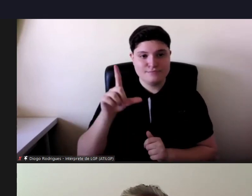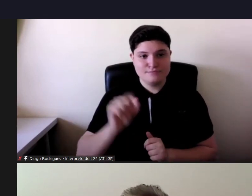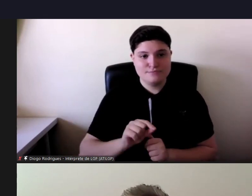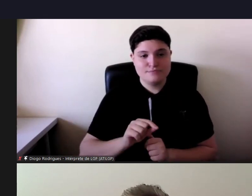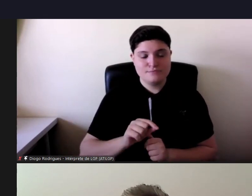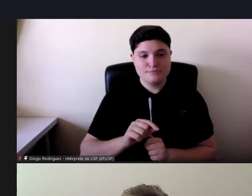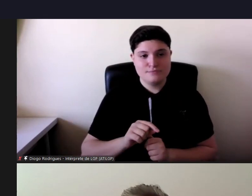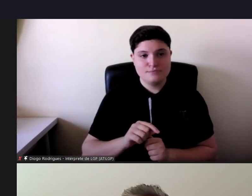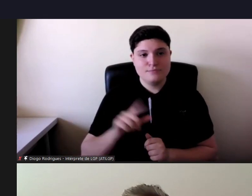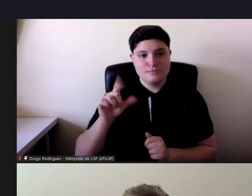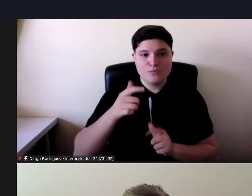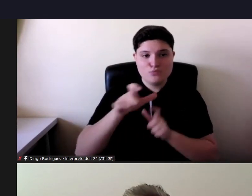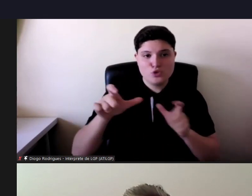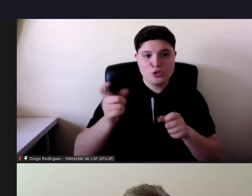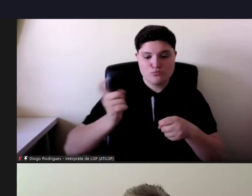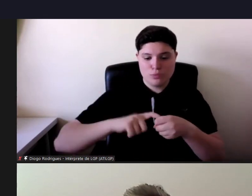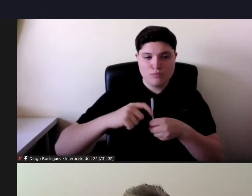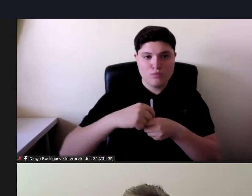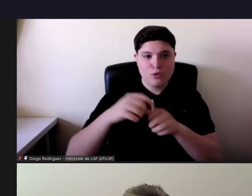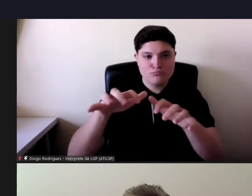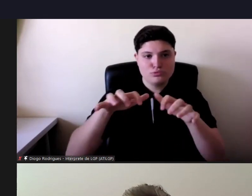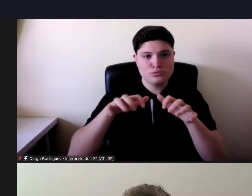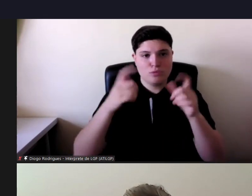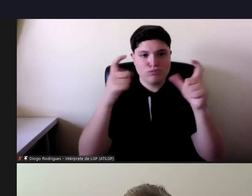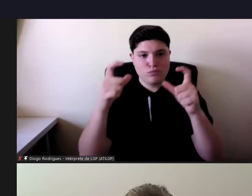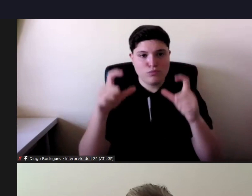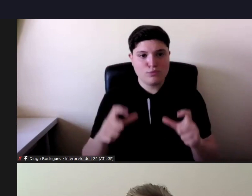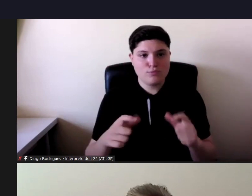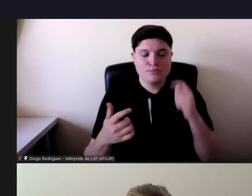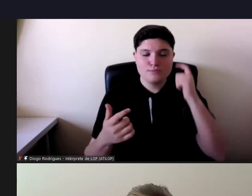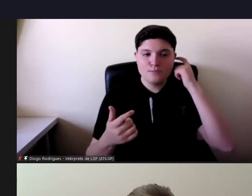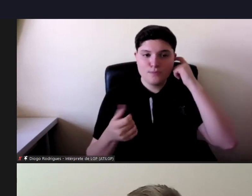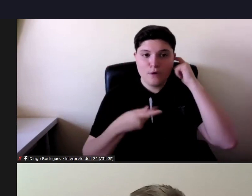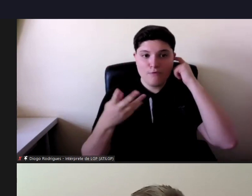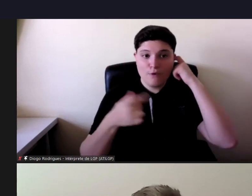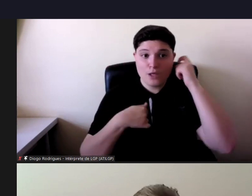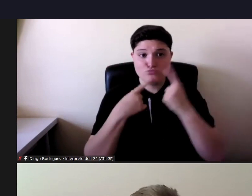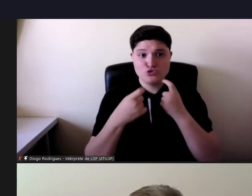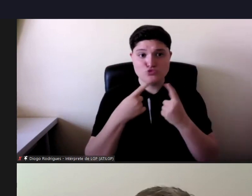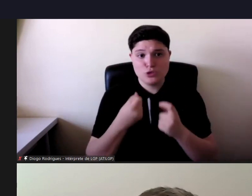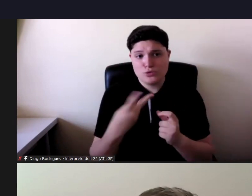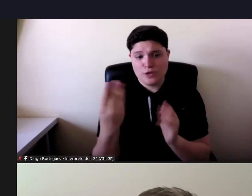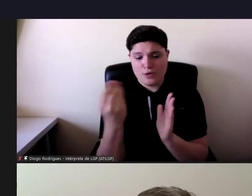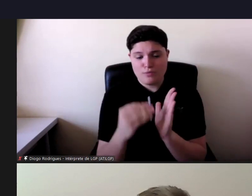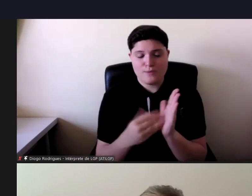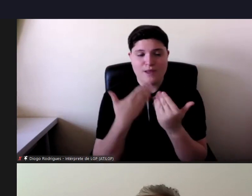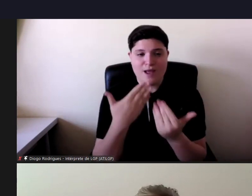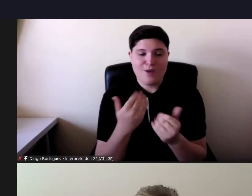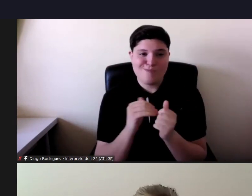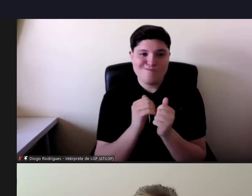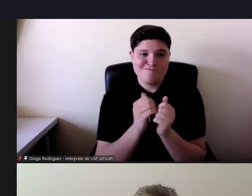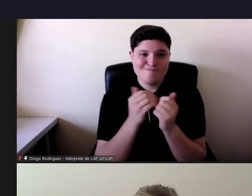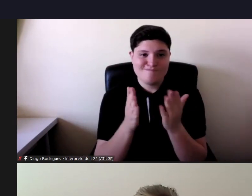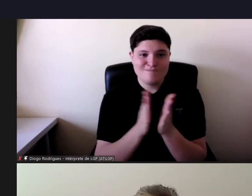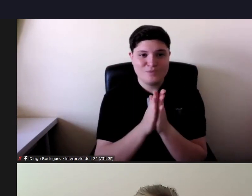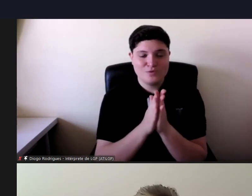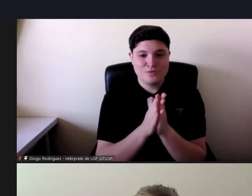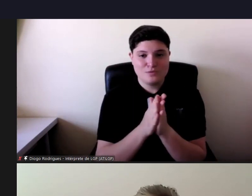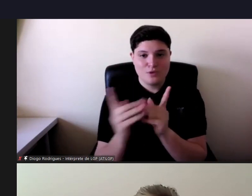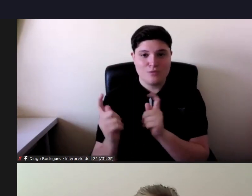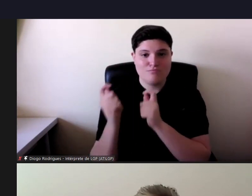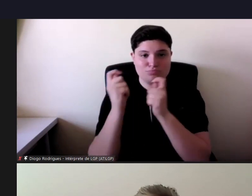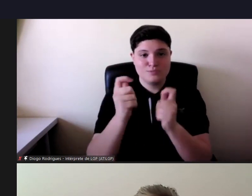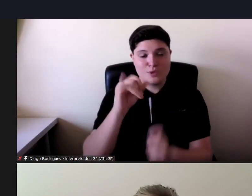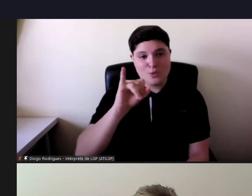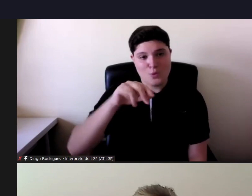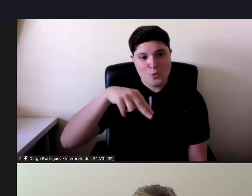no âmbito do PRR para edifícios da administração pública e central, e tem um investimento de cerca de 5